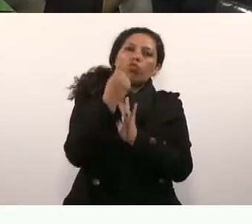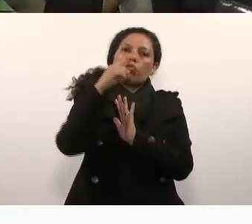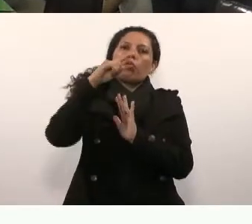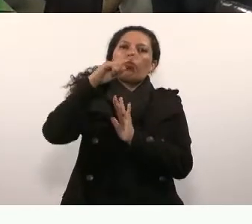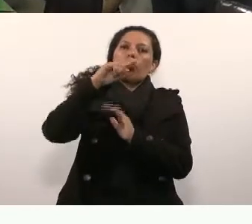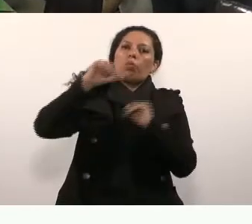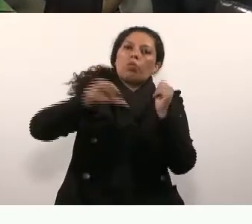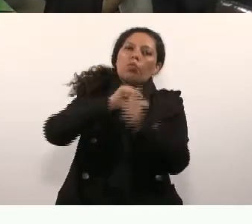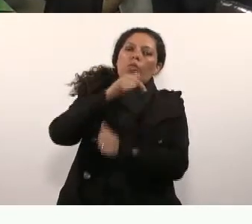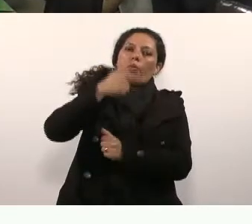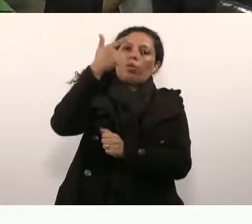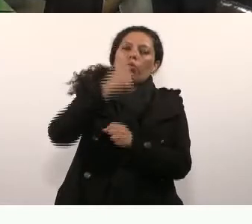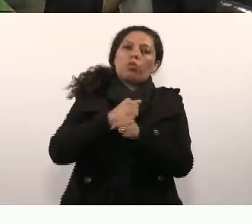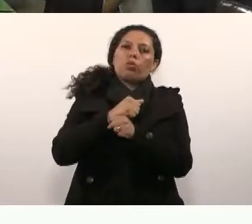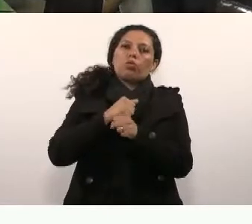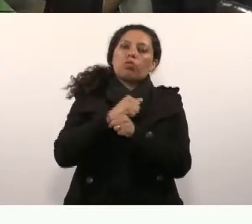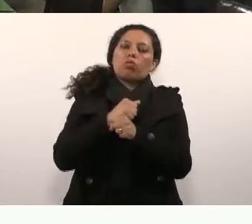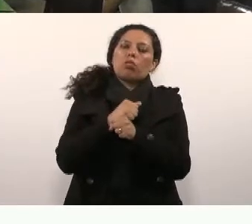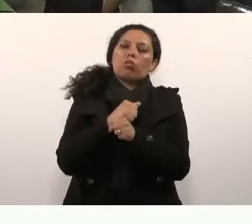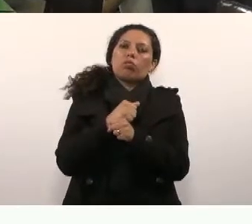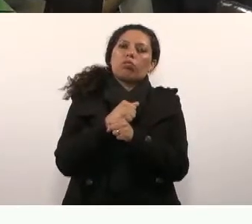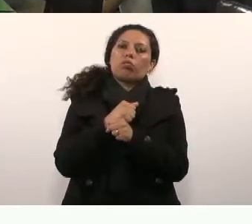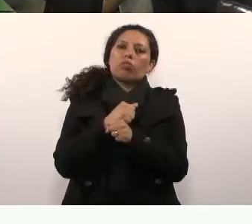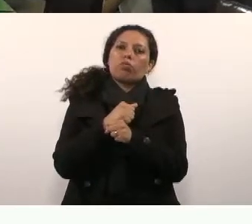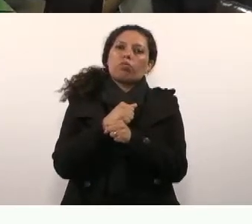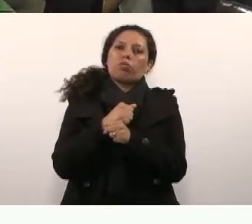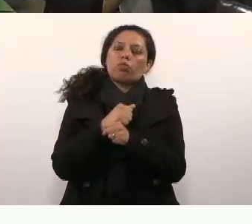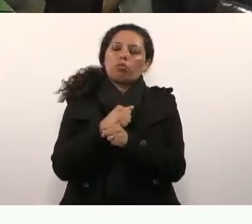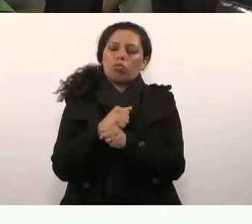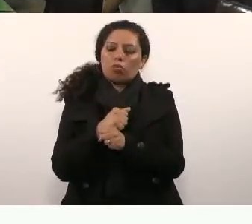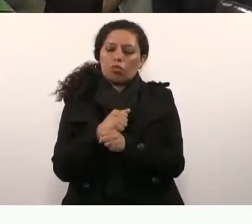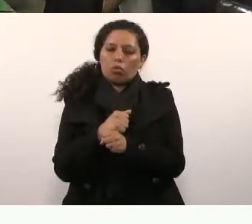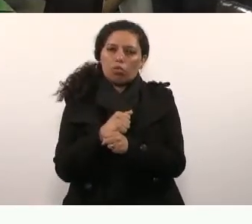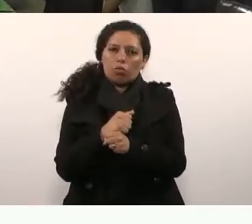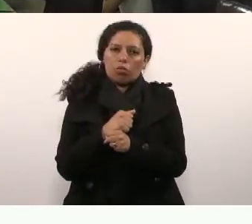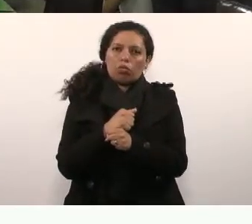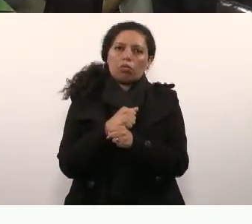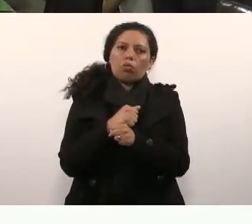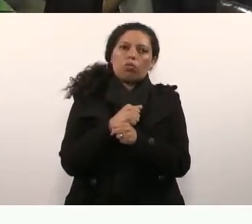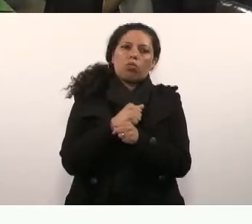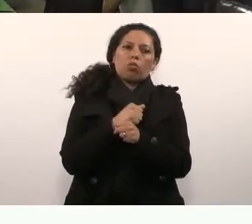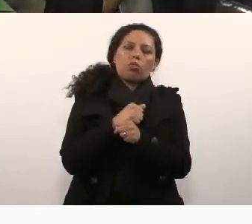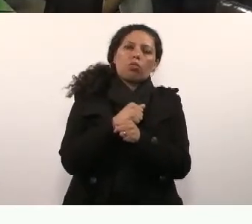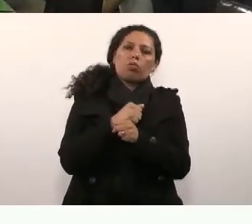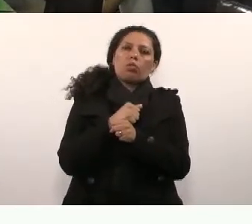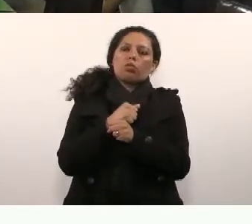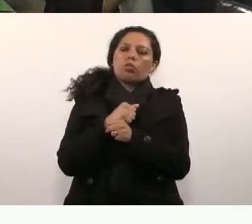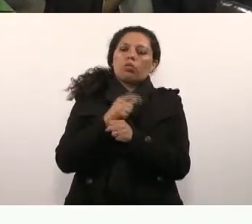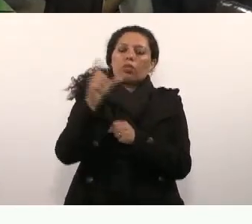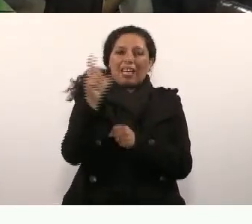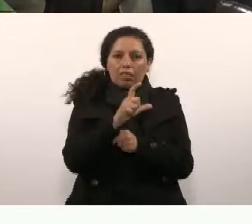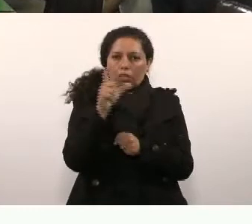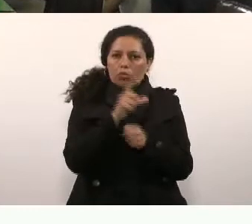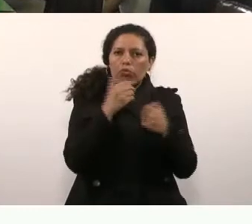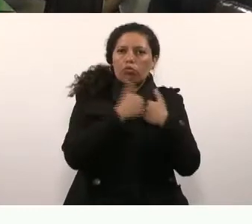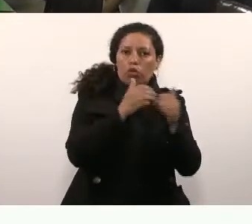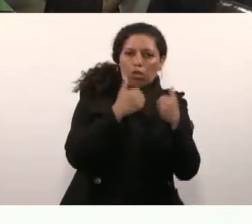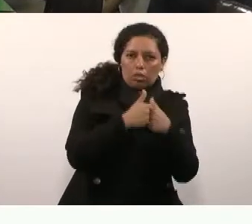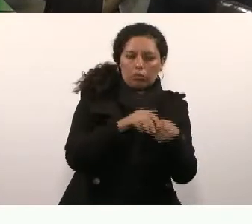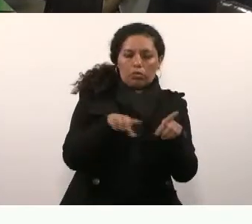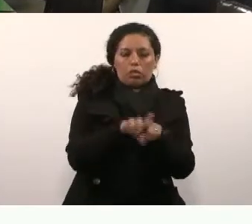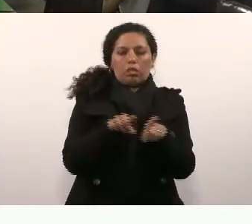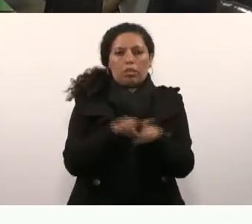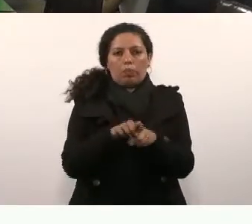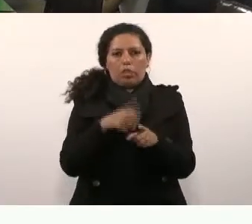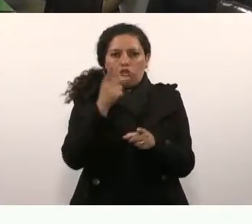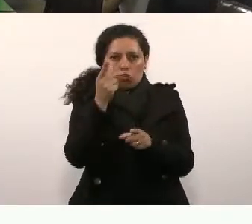2 anos o prazo de validade de uso e de restituição dos valores para utilização dos créditos do bilhete único. Propõe também que os